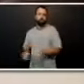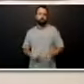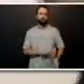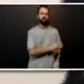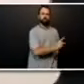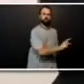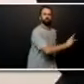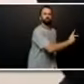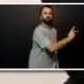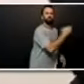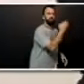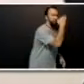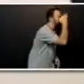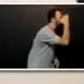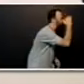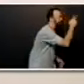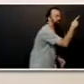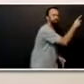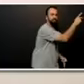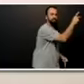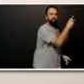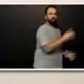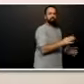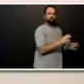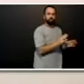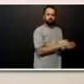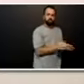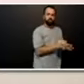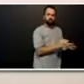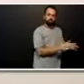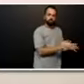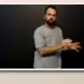infinito. Ele vai sempre diminuindo.